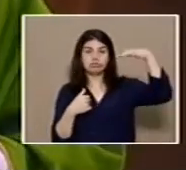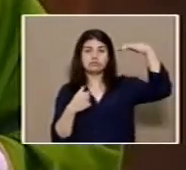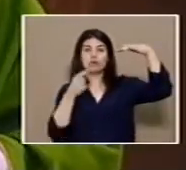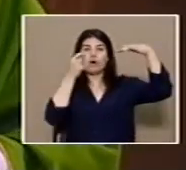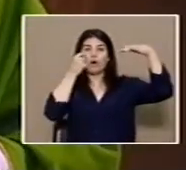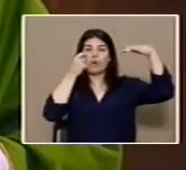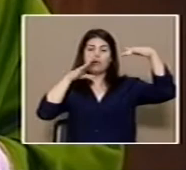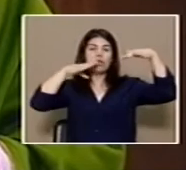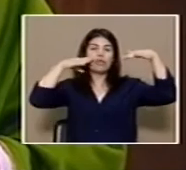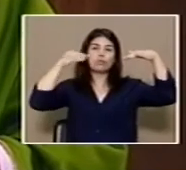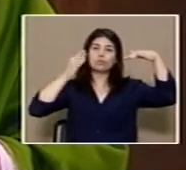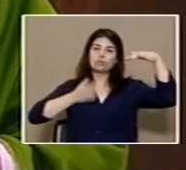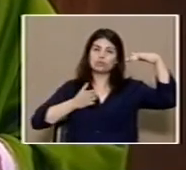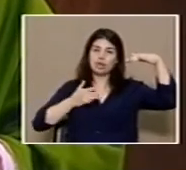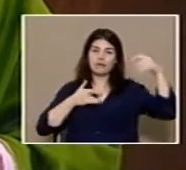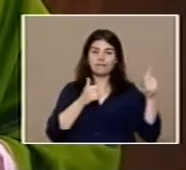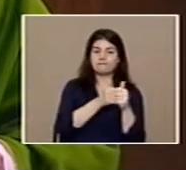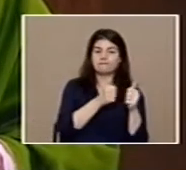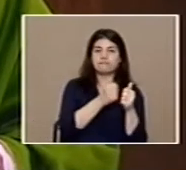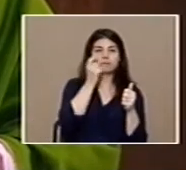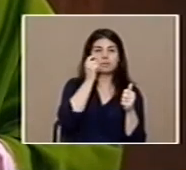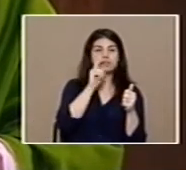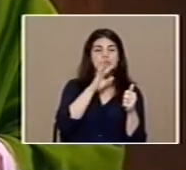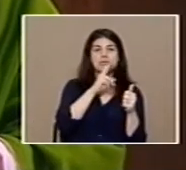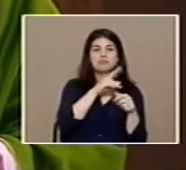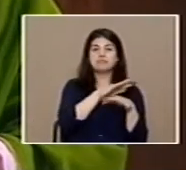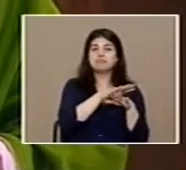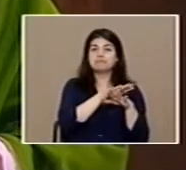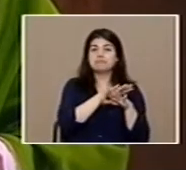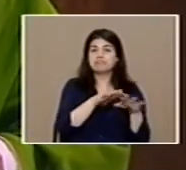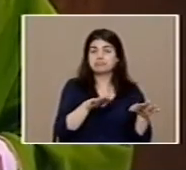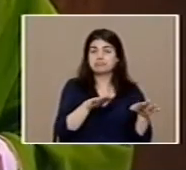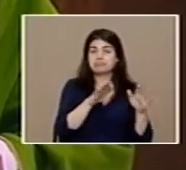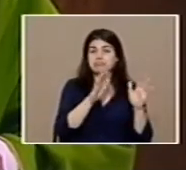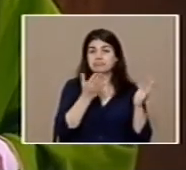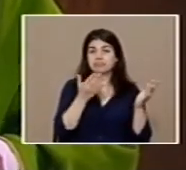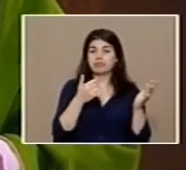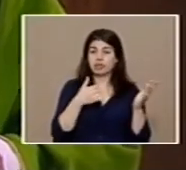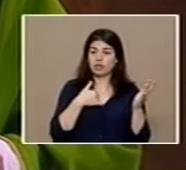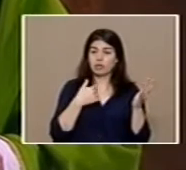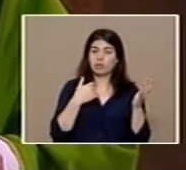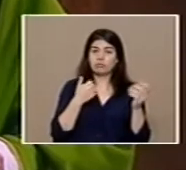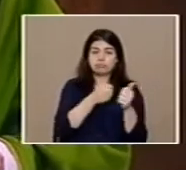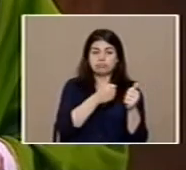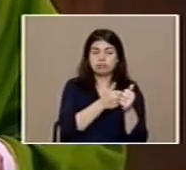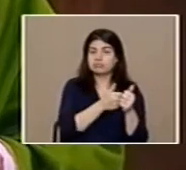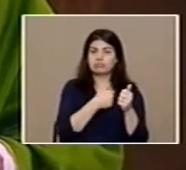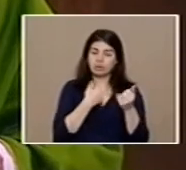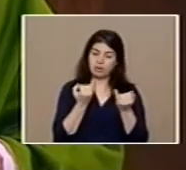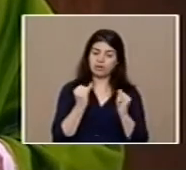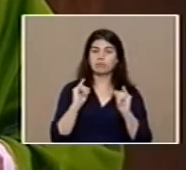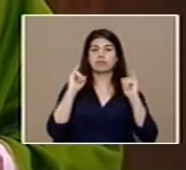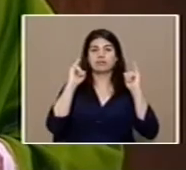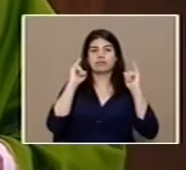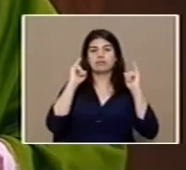tornar-se adulto não ser dependente não ser apenas filho mas tornaste